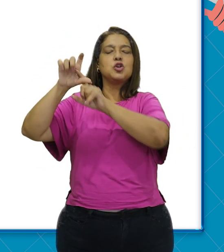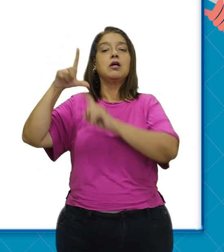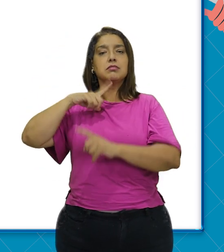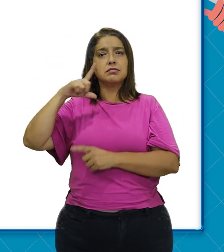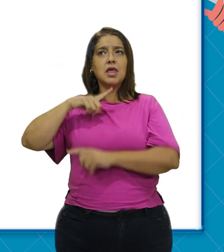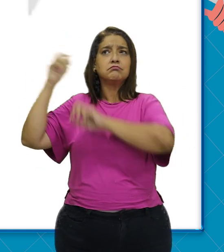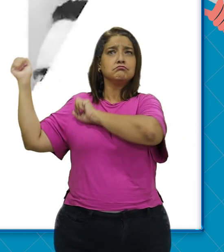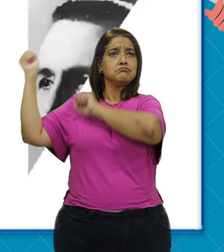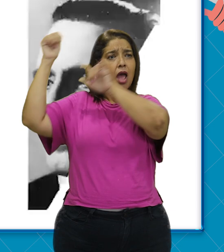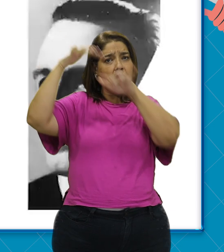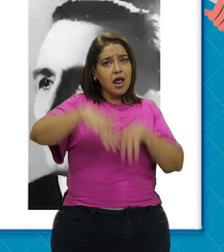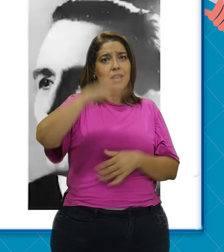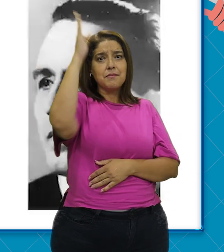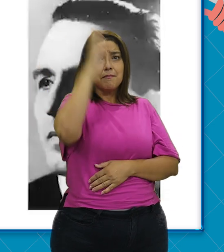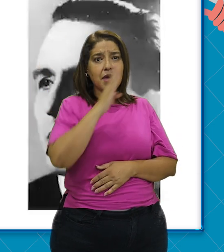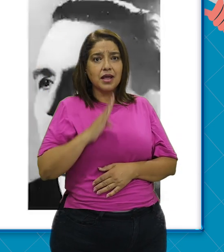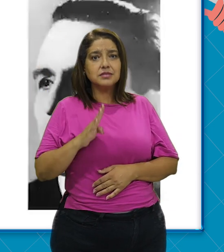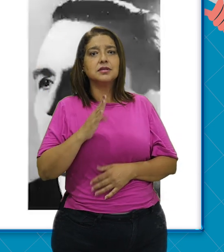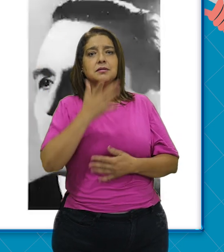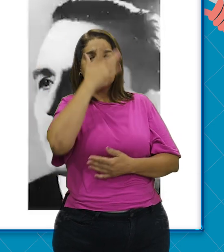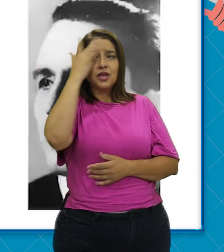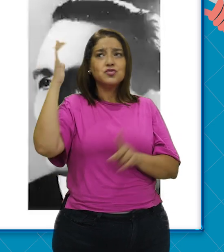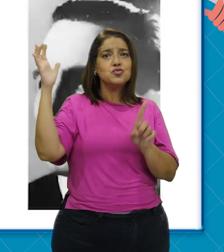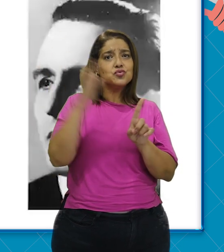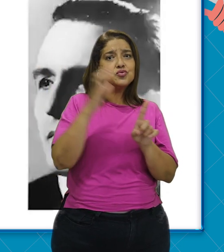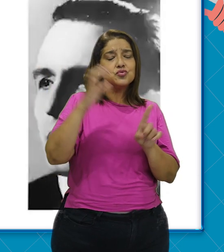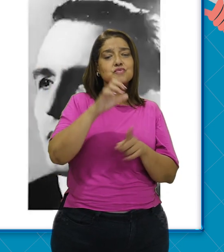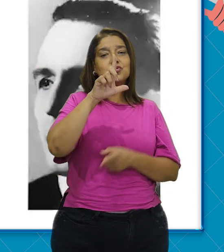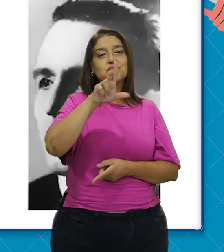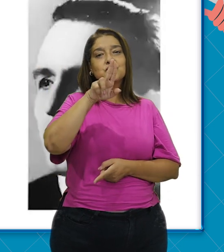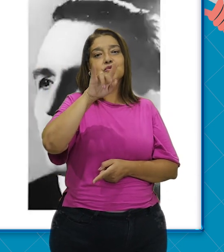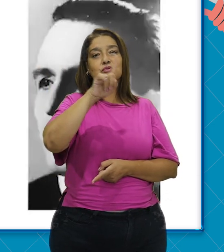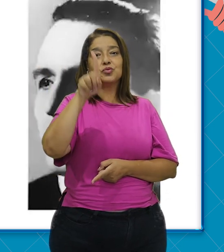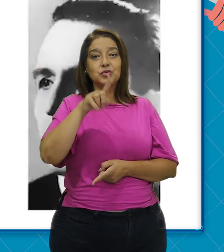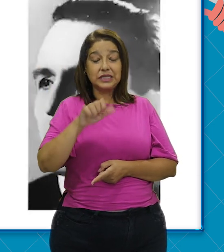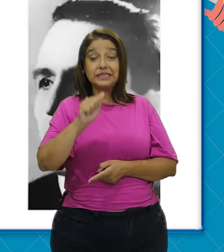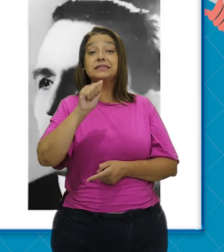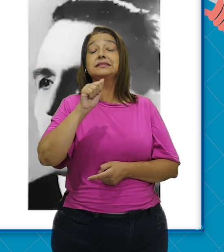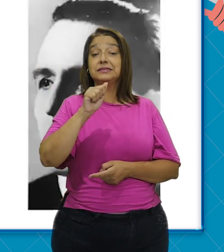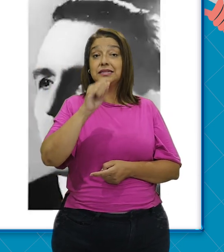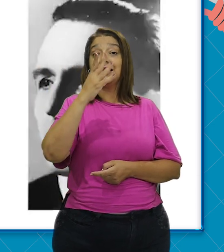bastante um carinha chamado Luiz Carlos Prestes. Guarde bem esse nome.